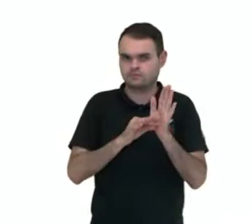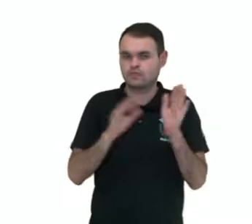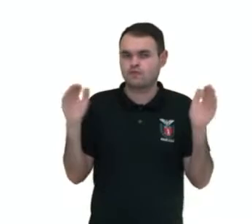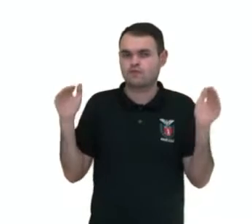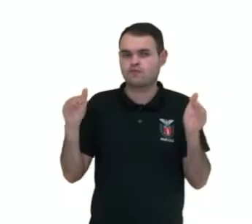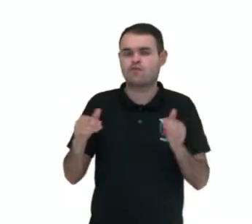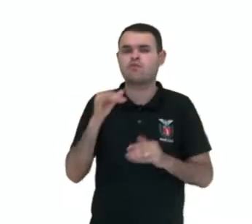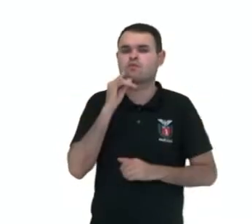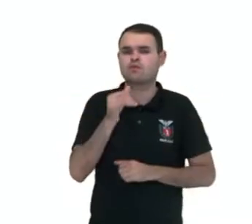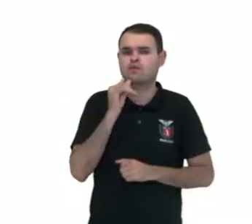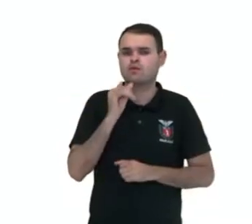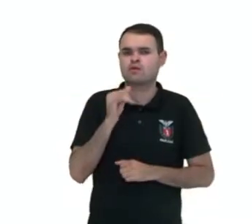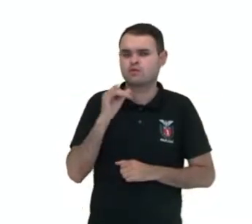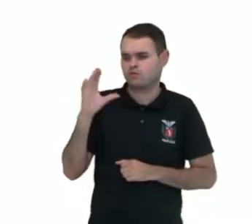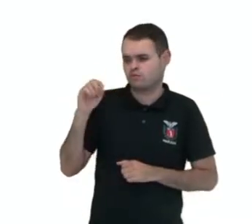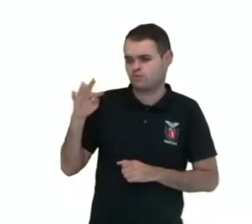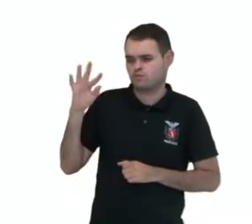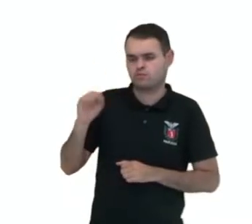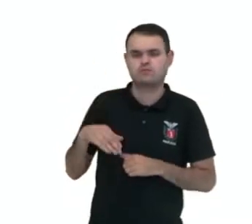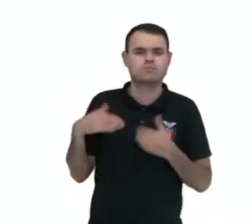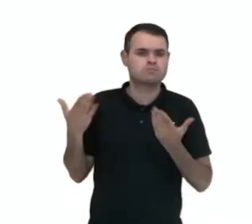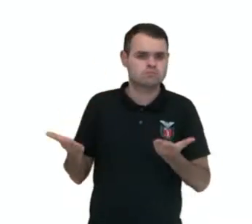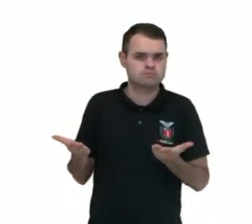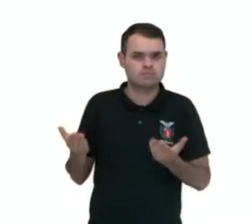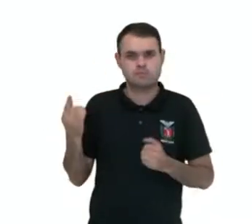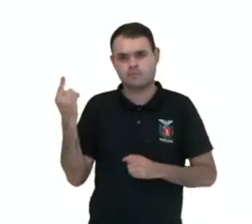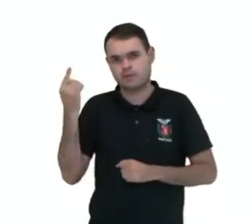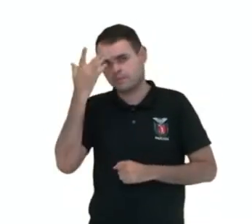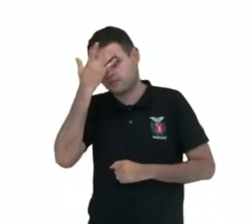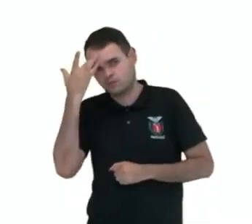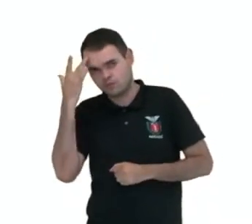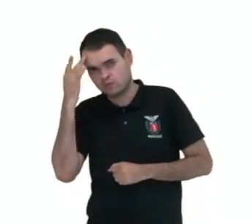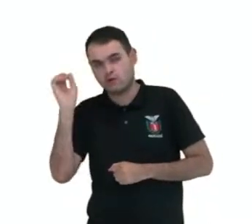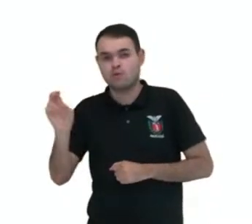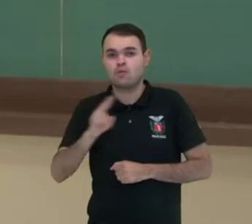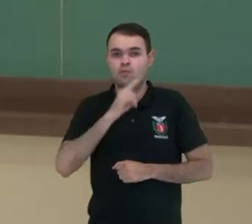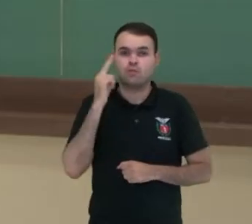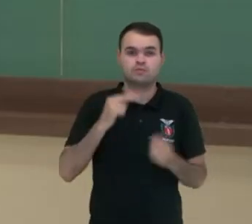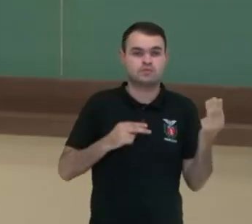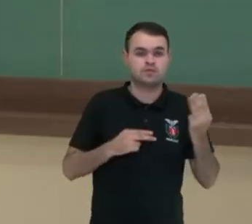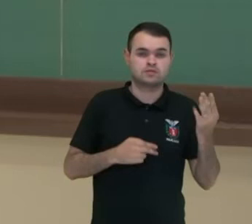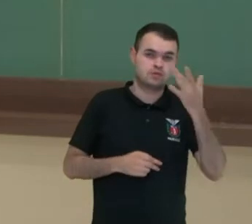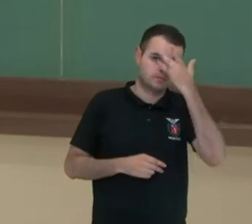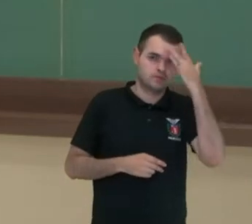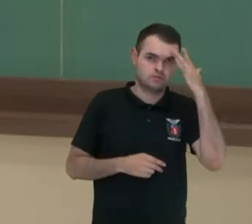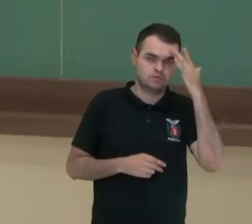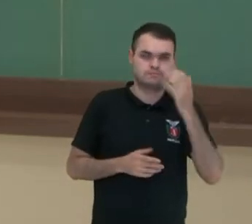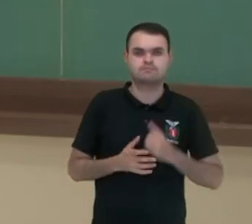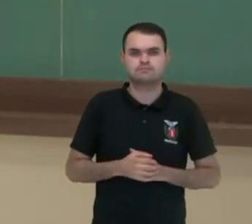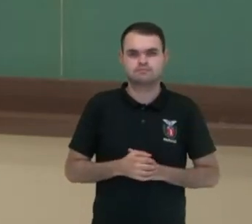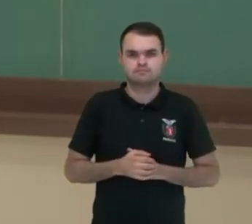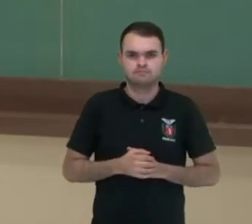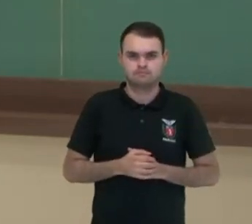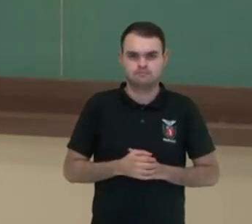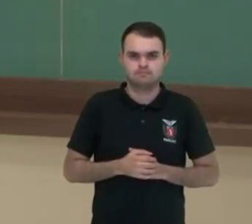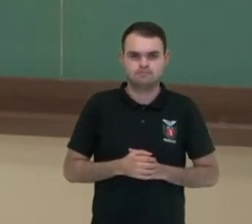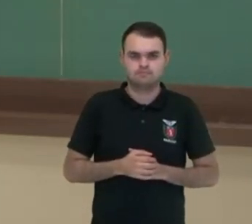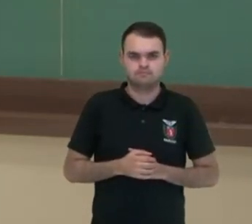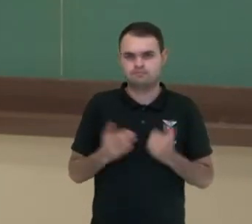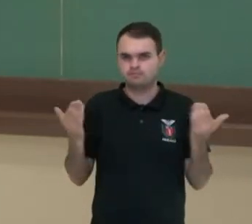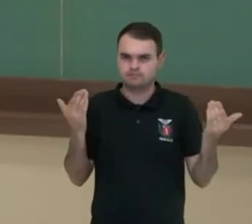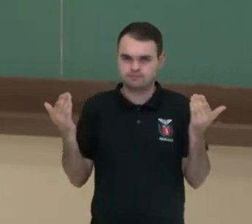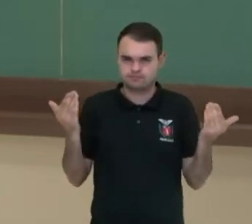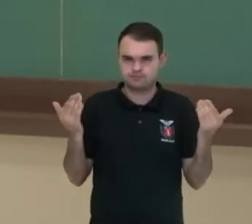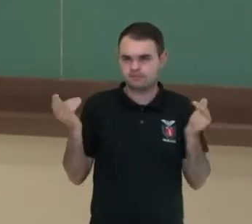foco narrativo do conto, será que ele está em primeira pessoa ou ele está em terceira pessoa? Né? Comparando assim